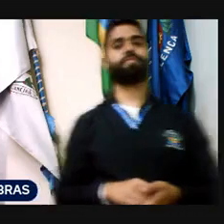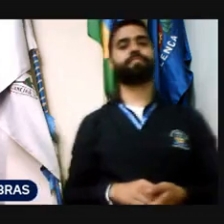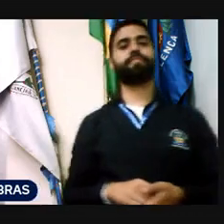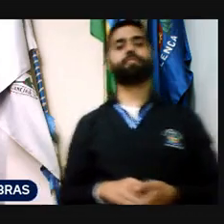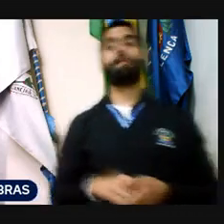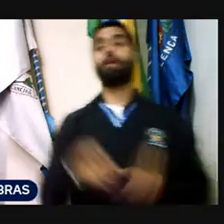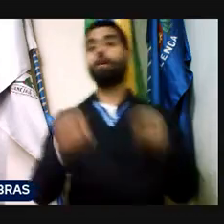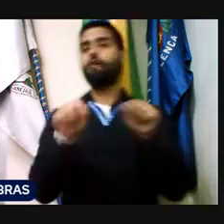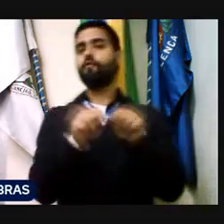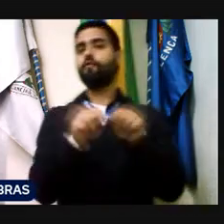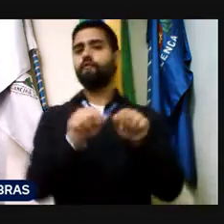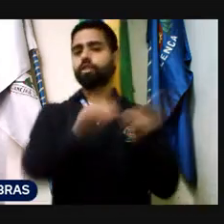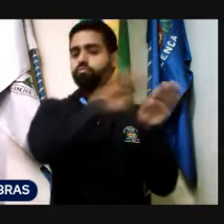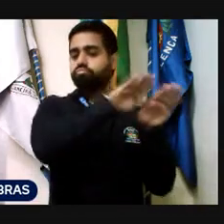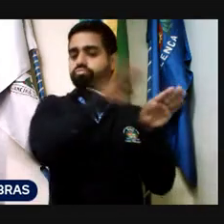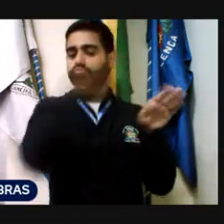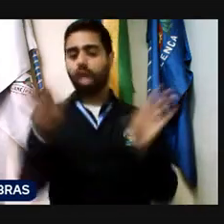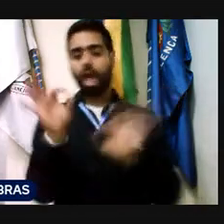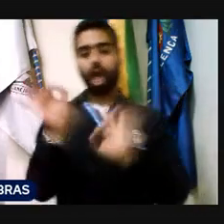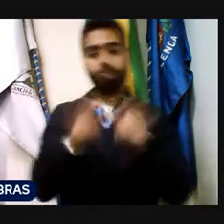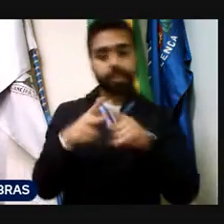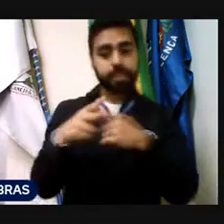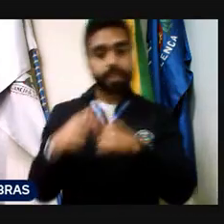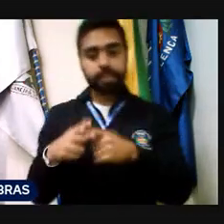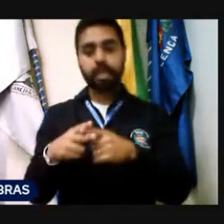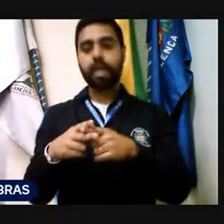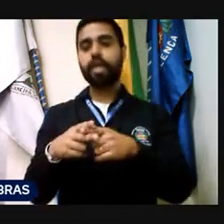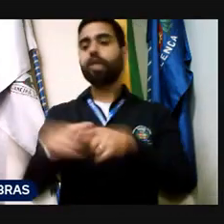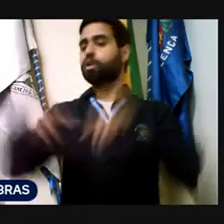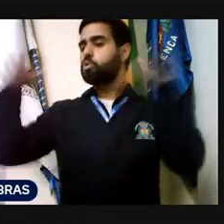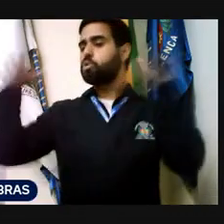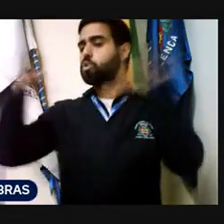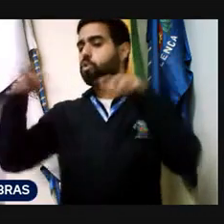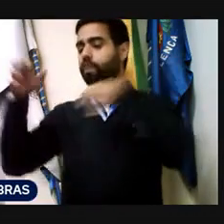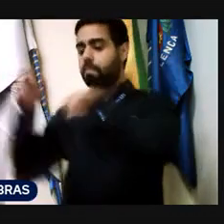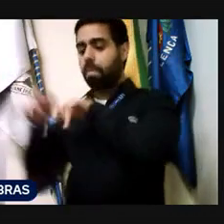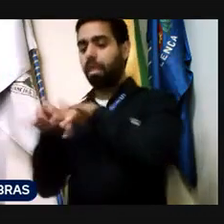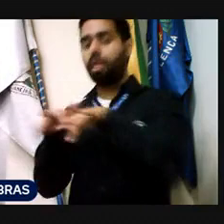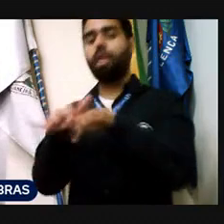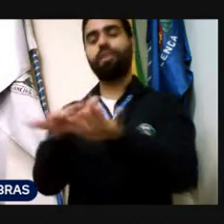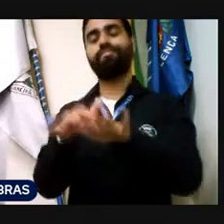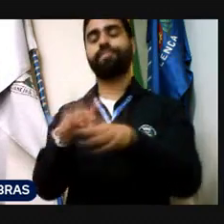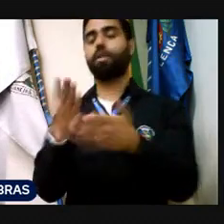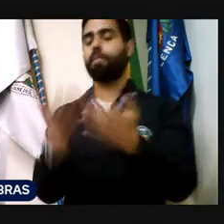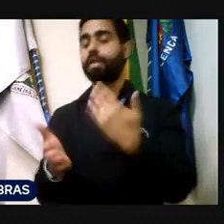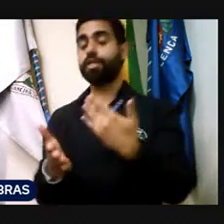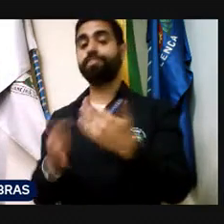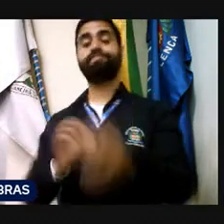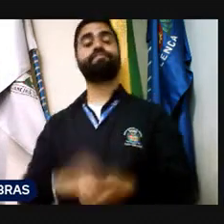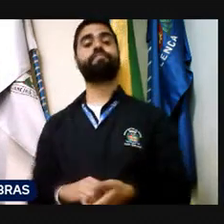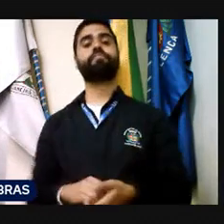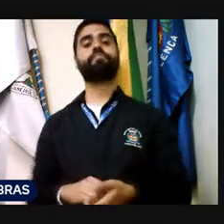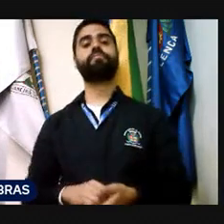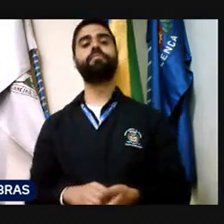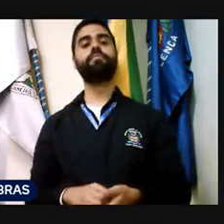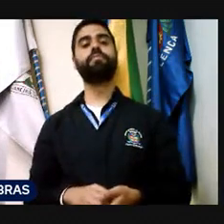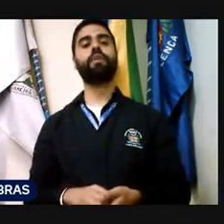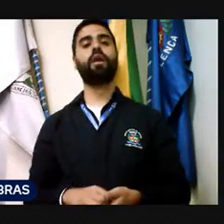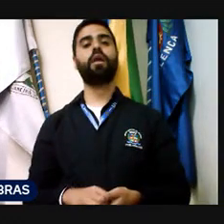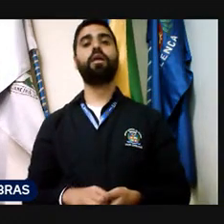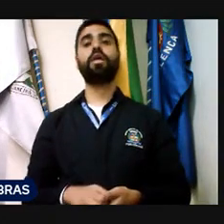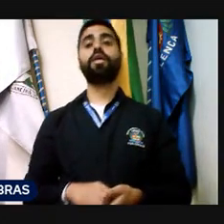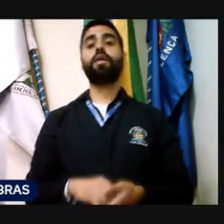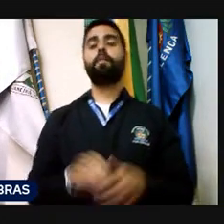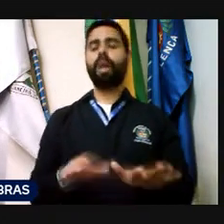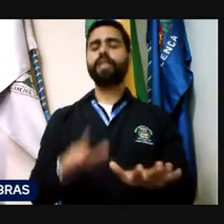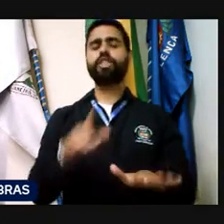aquela ponte, inúmeras vezes era levada pela enxurrada. Então, a gente teve uma ação direta aí, foi colocada uma